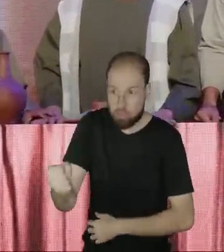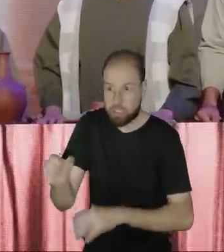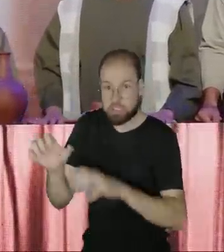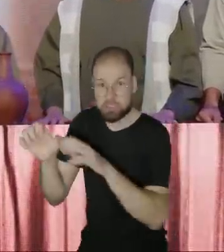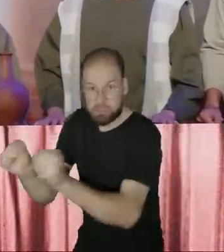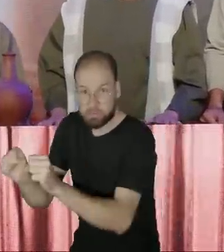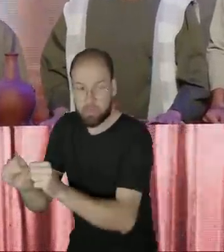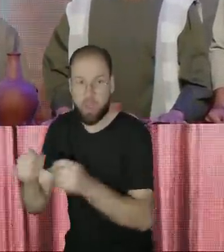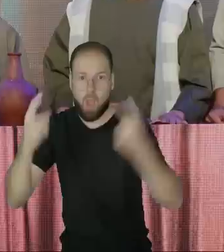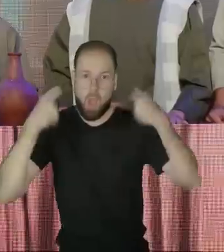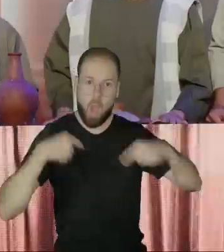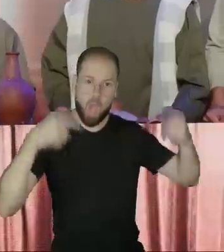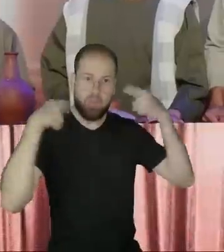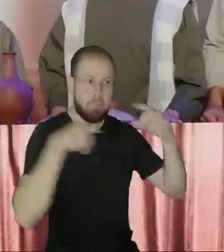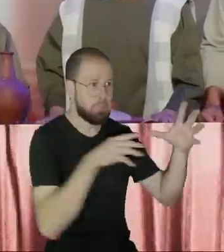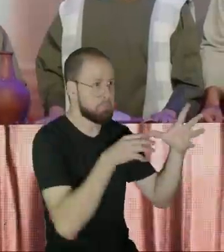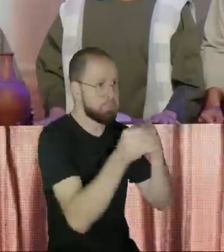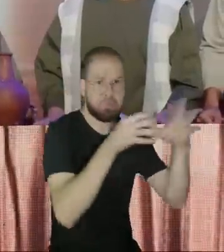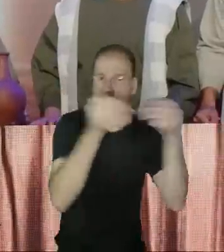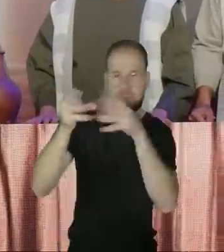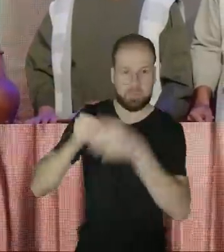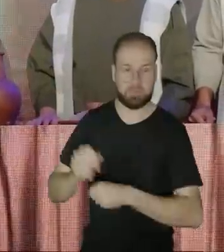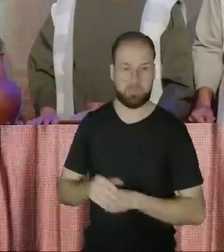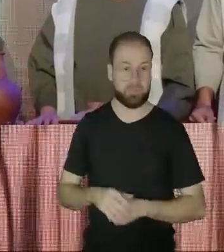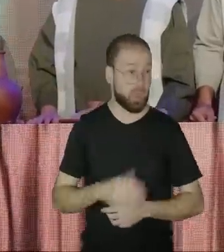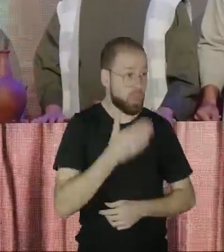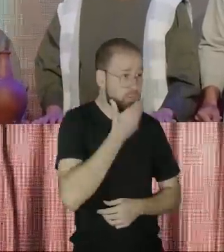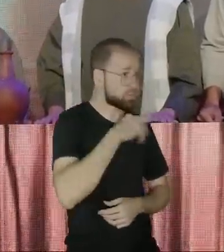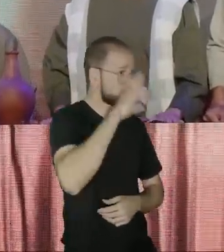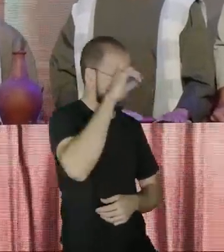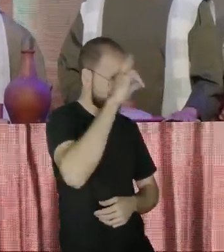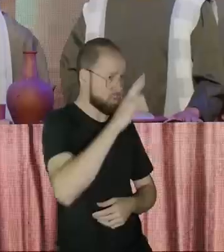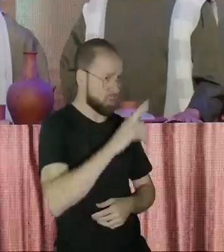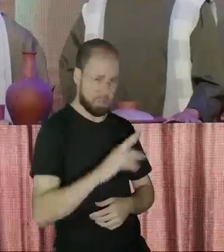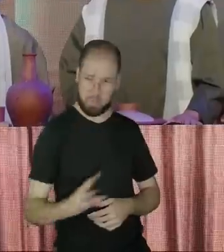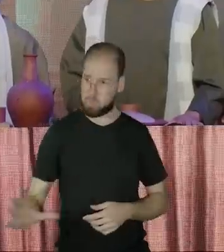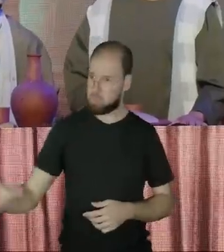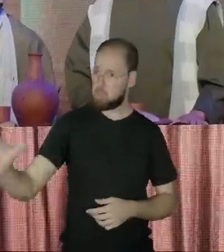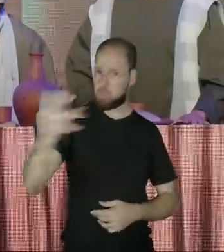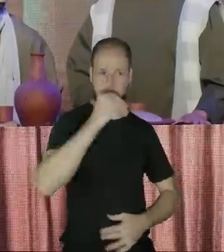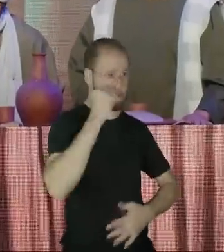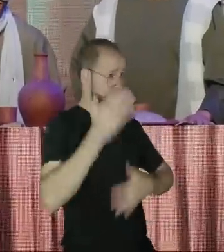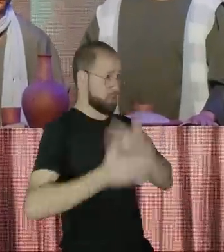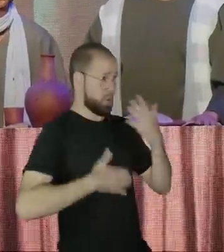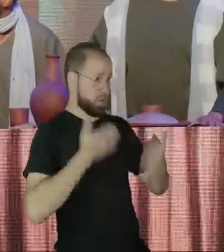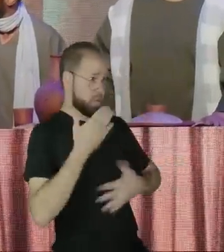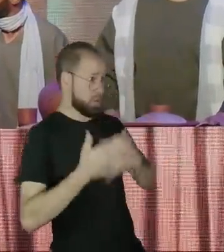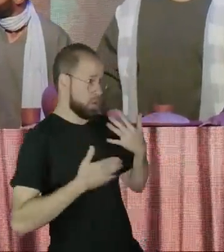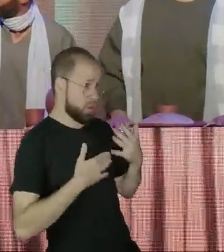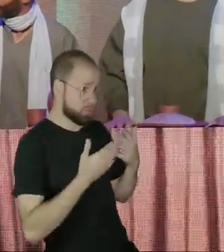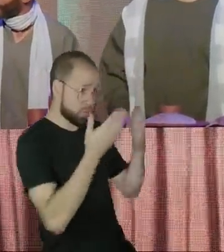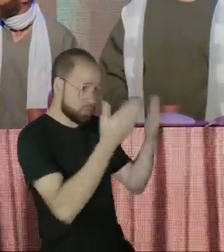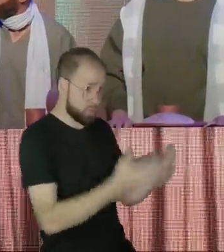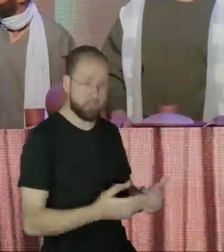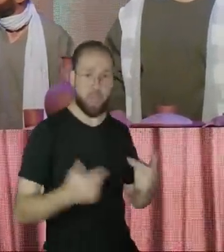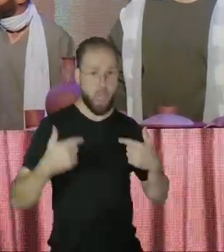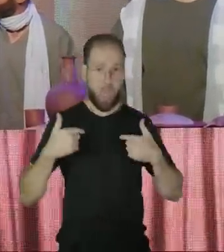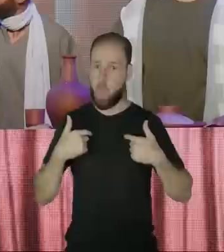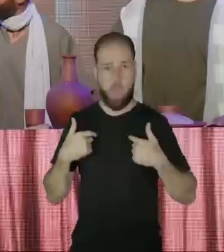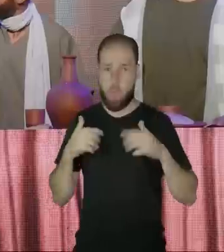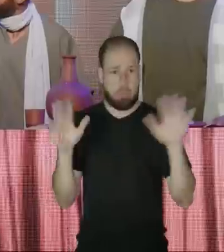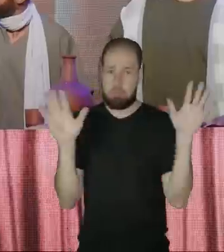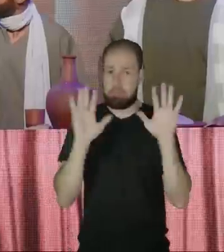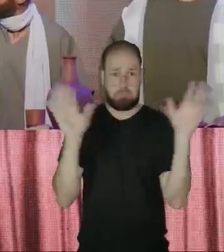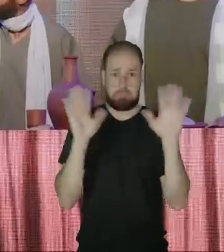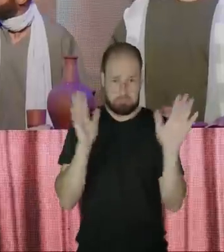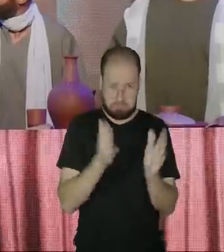dispersadas. Senhor, ainda que todos se escandalizem de ti, eu não me